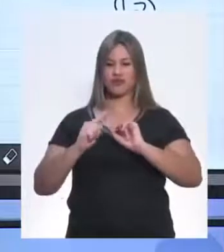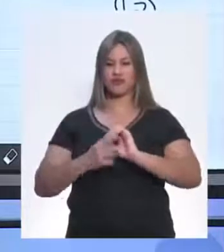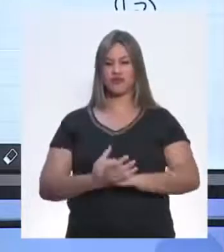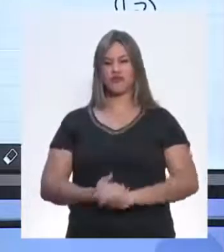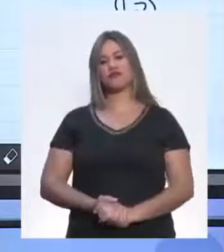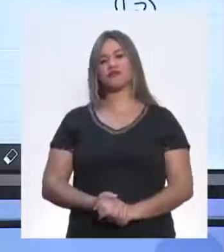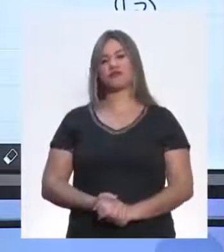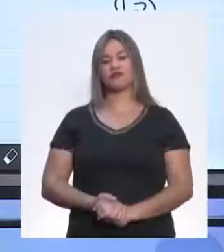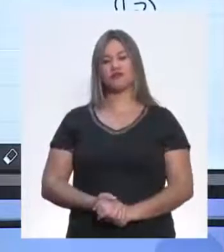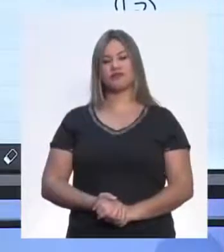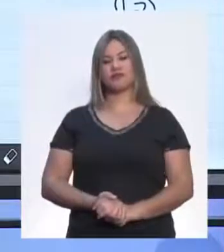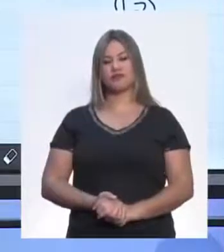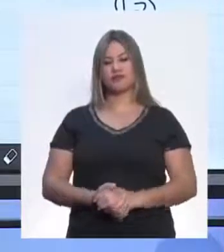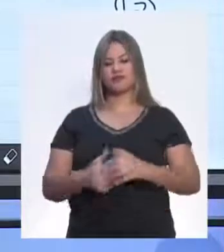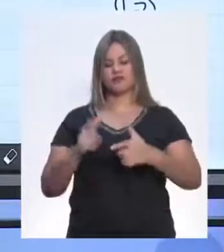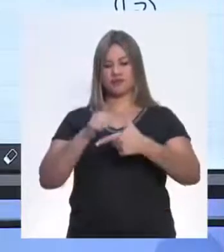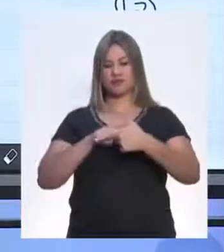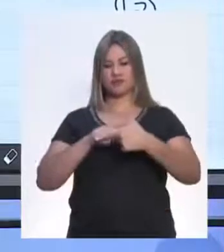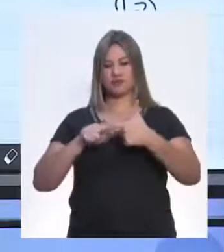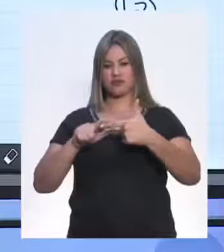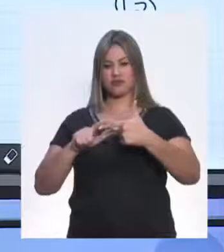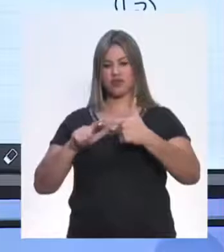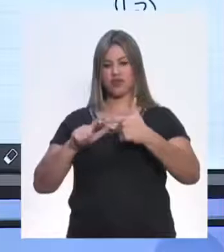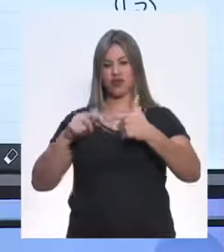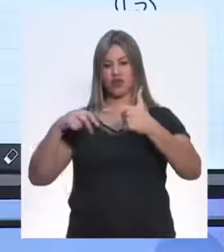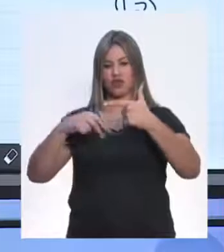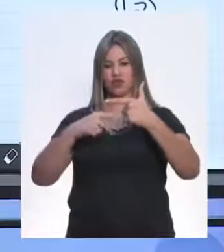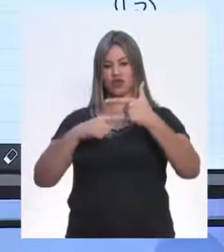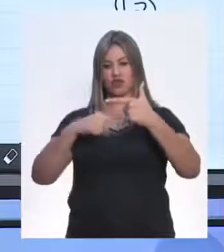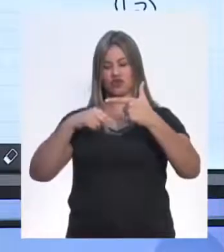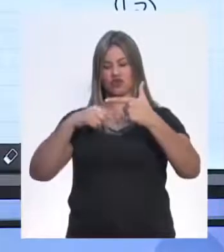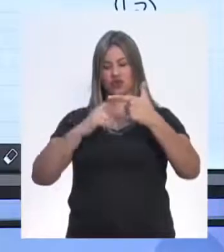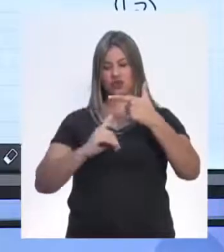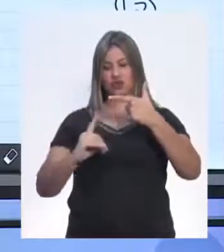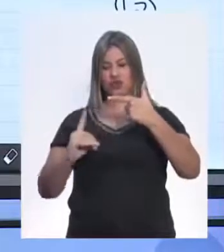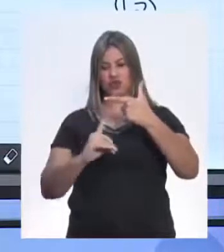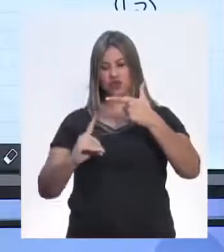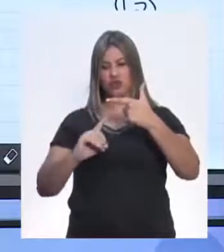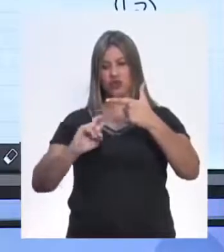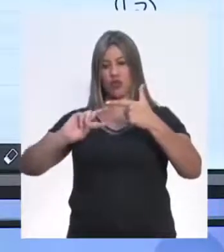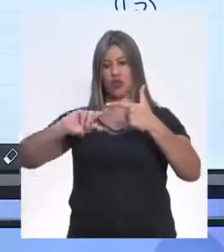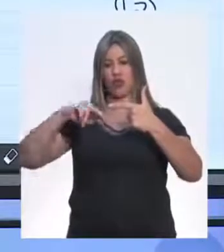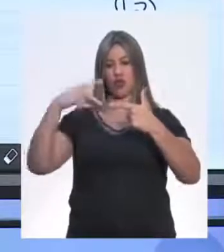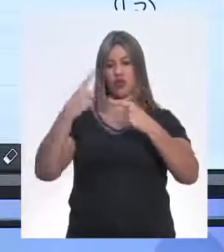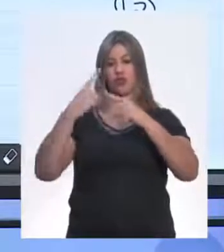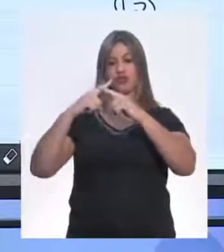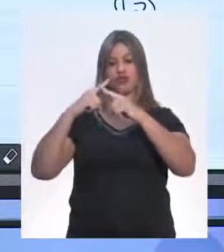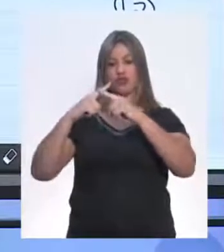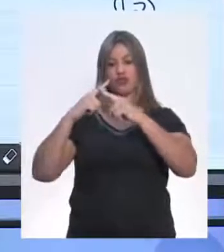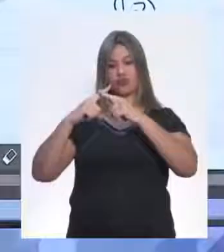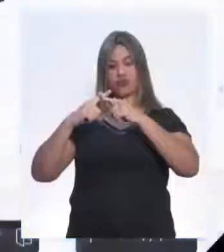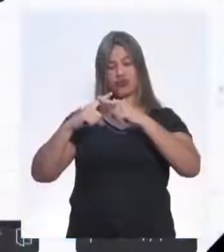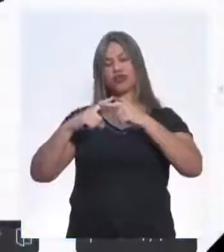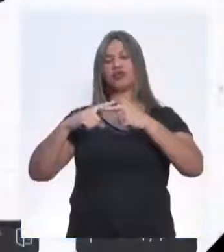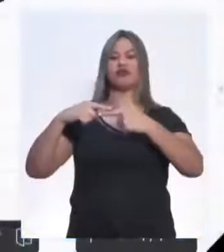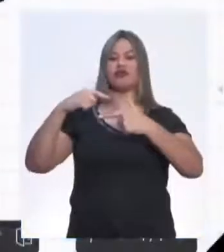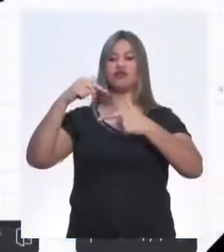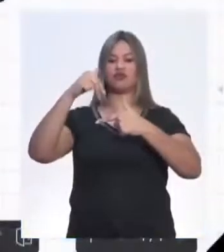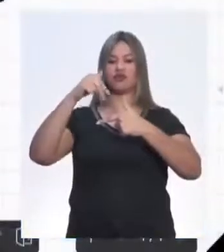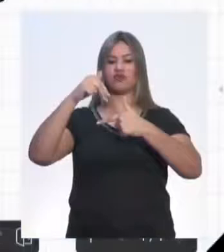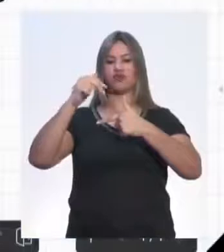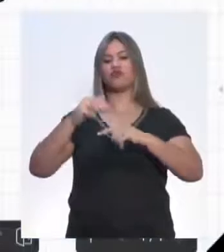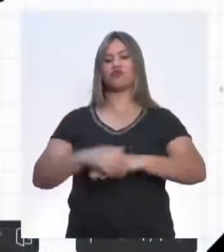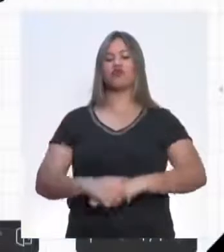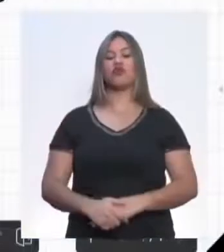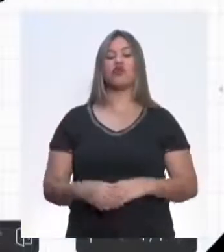Qual que é a ideia? Divide pelo de baixo, multiplica pelo de cima, que é um caminho contrário aí. Então, qual que seria a ideia? Você pegar o